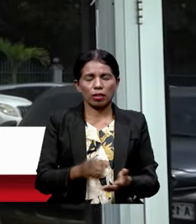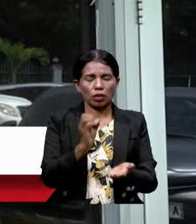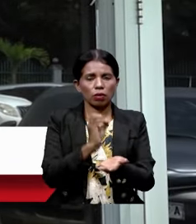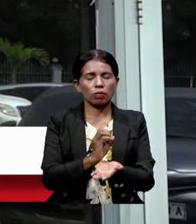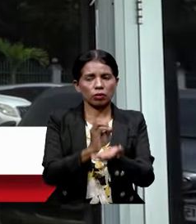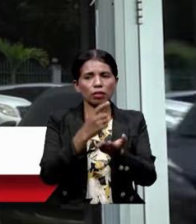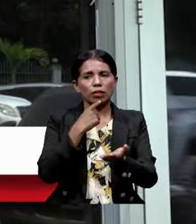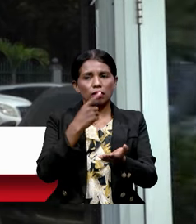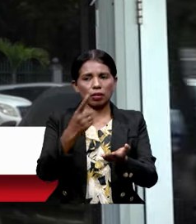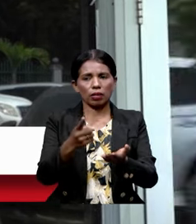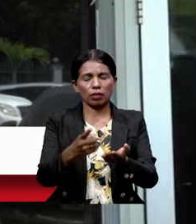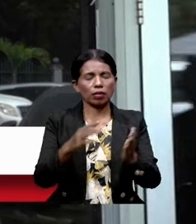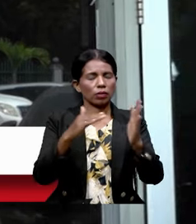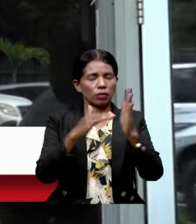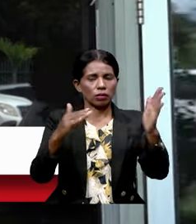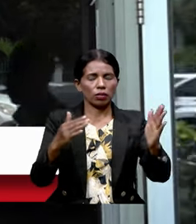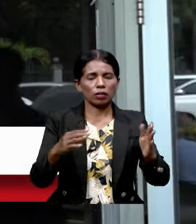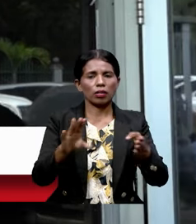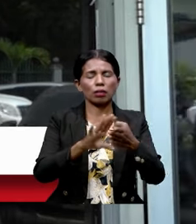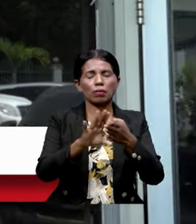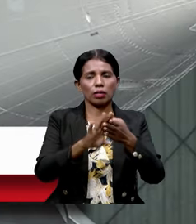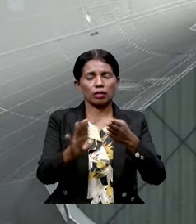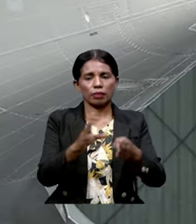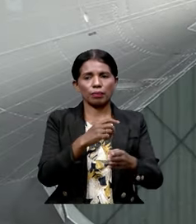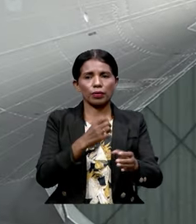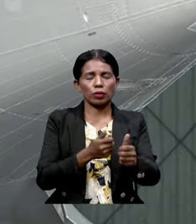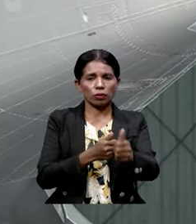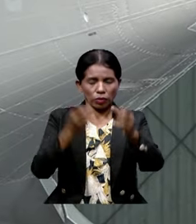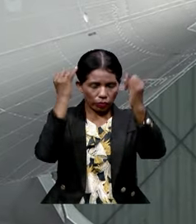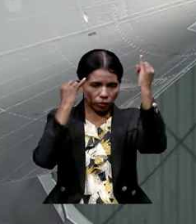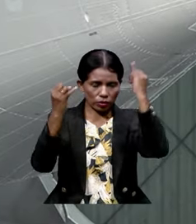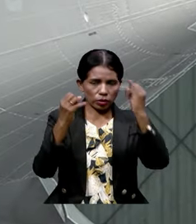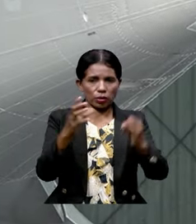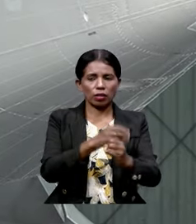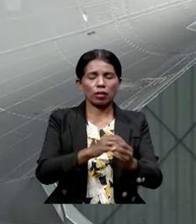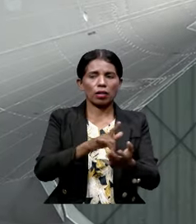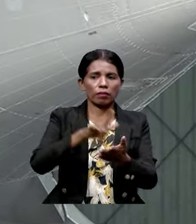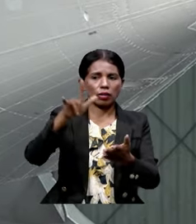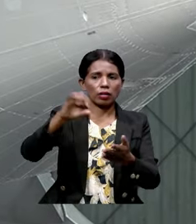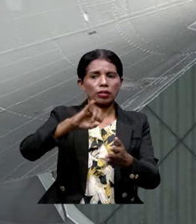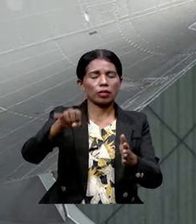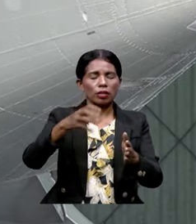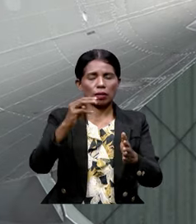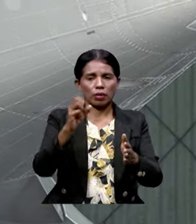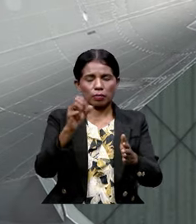ne, atete pa teu contraditório ao Câmara de Contas atete. Tuir informação husi autoridade de Rayoa avia un GSM sosa husi